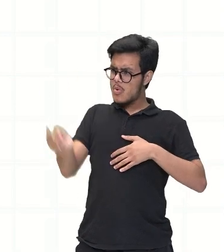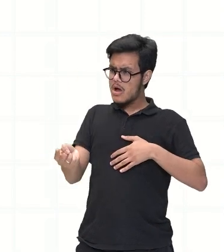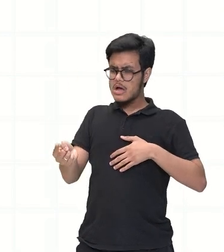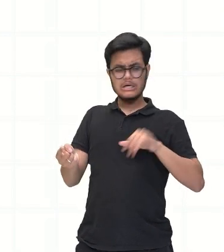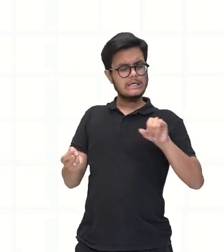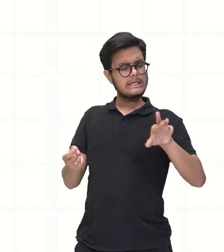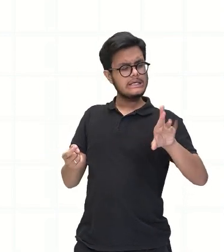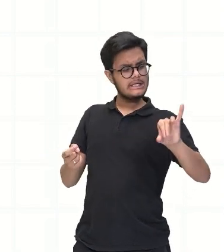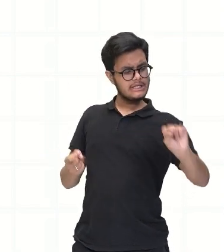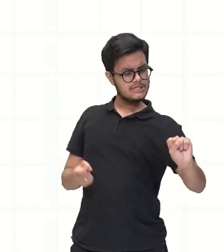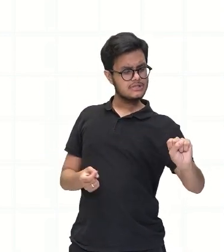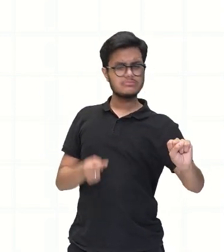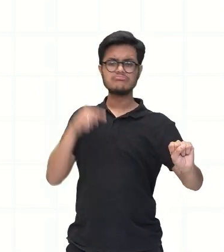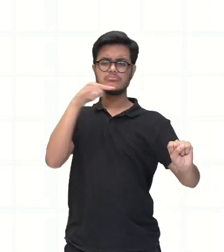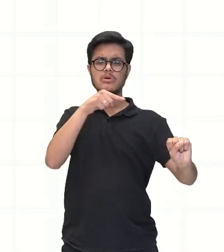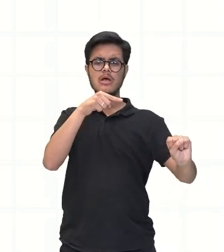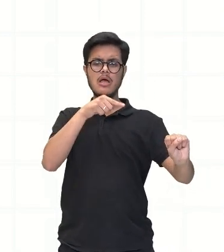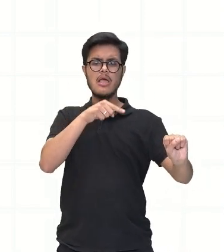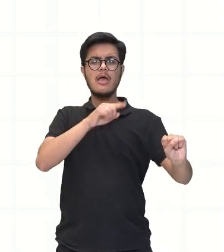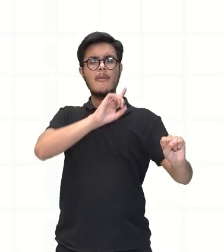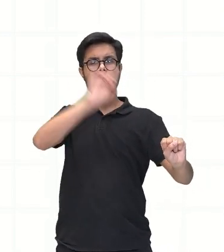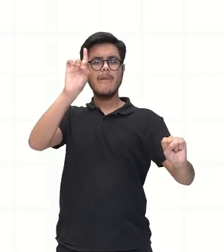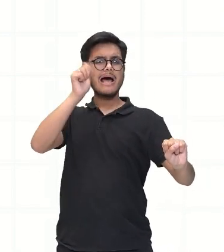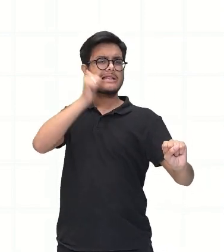Íris é uma deusa grega